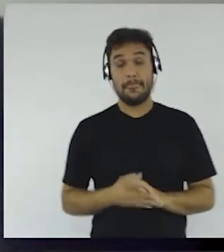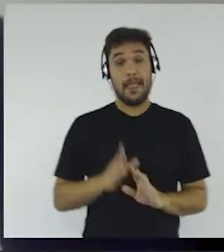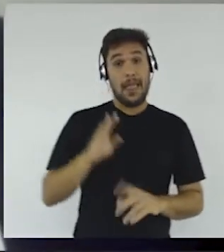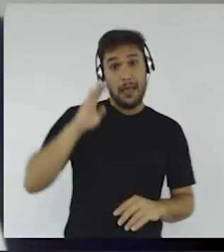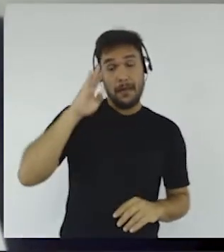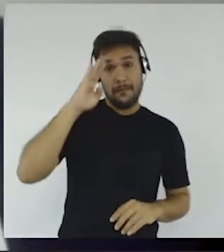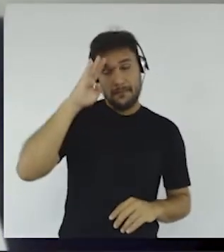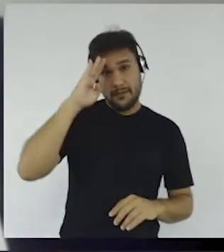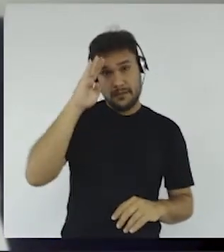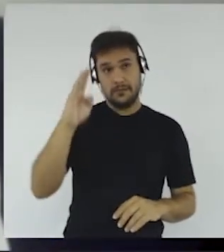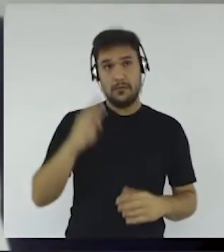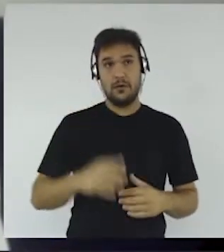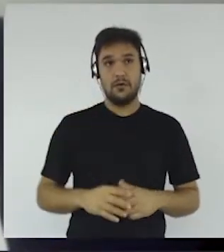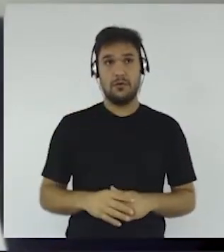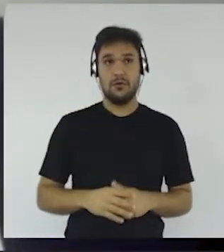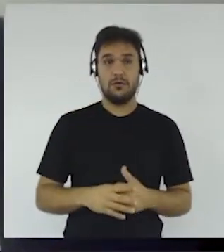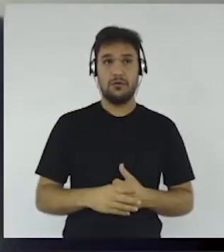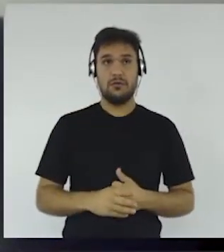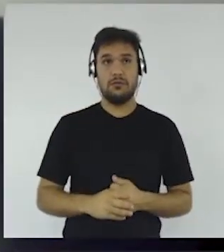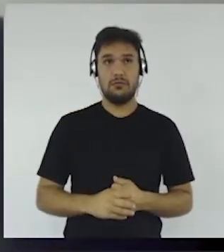principalmente,